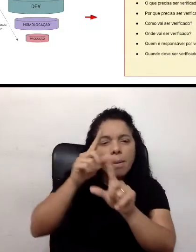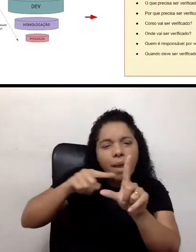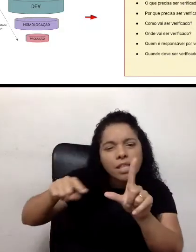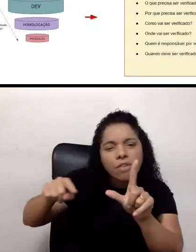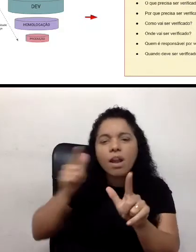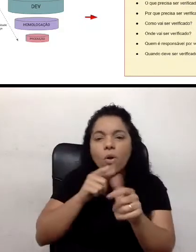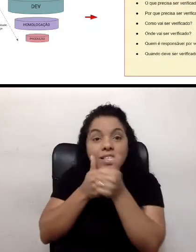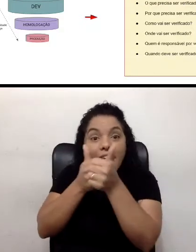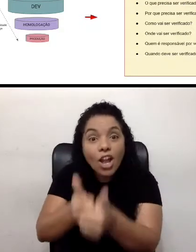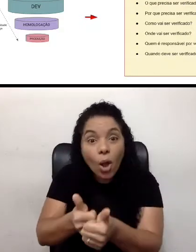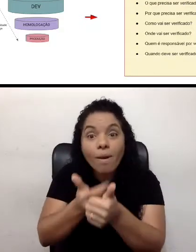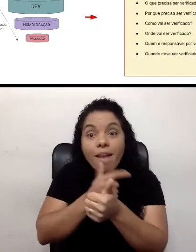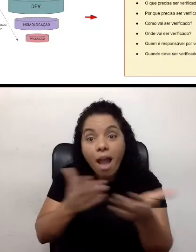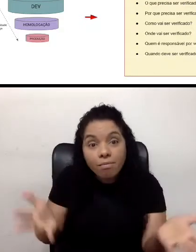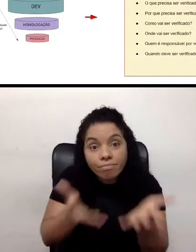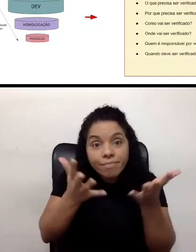e provocar o time.